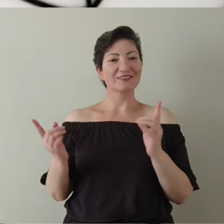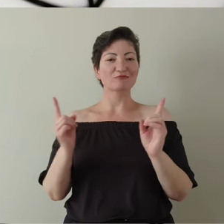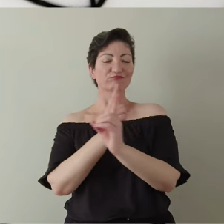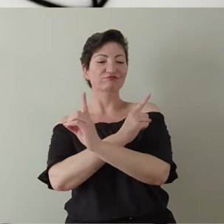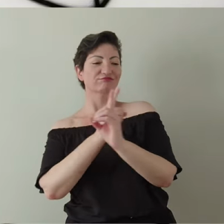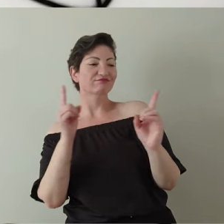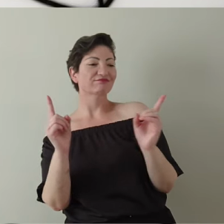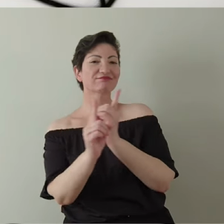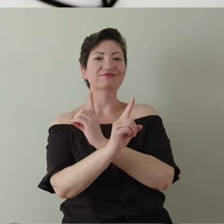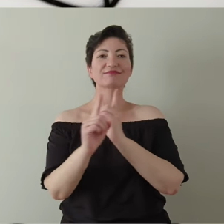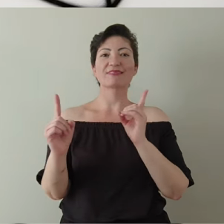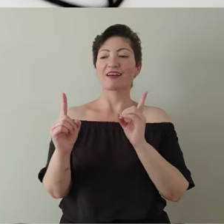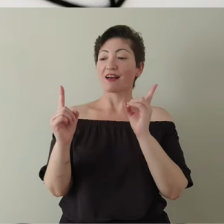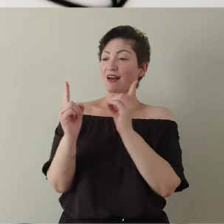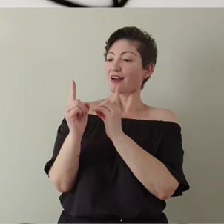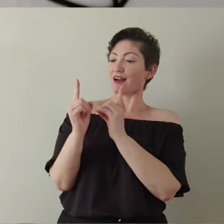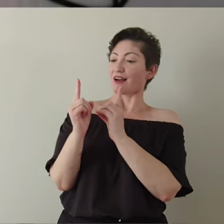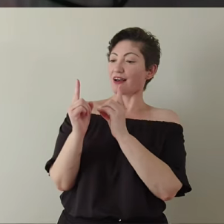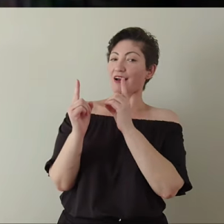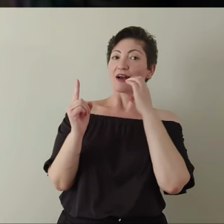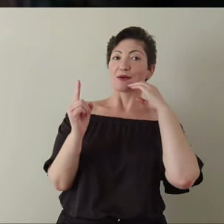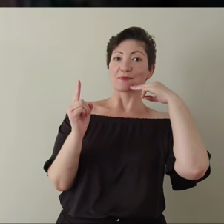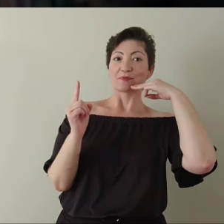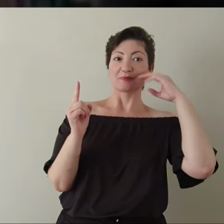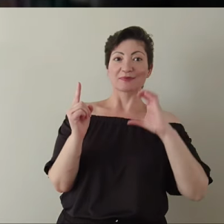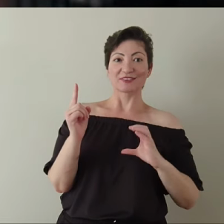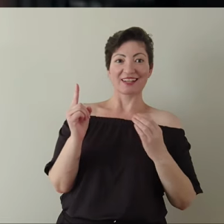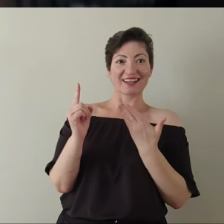no meu caminho a Michela França.